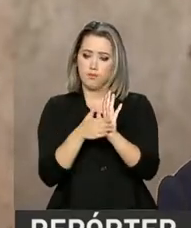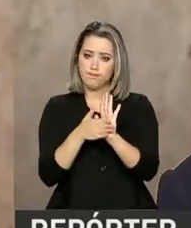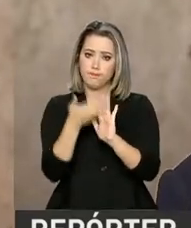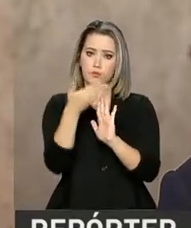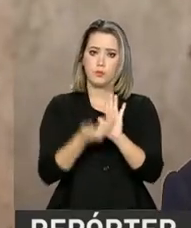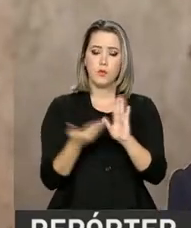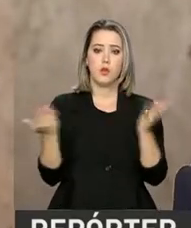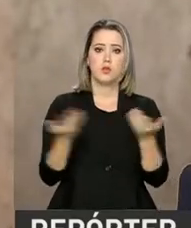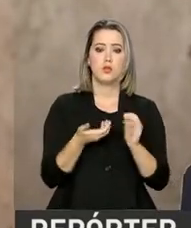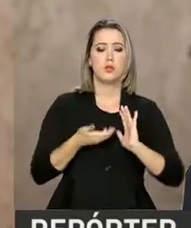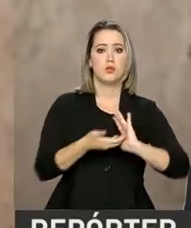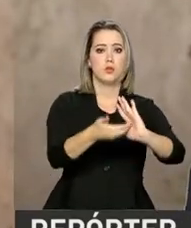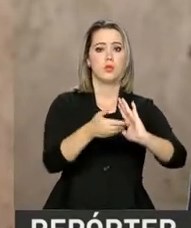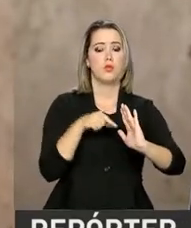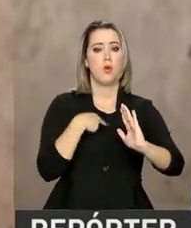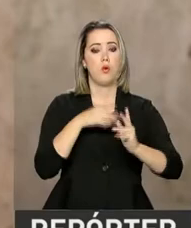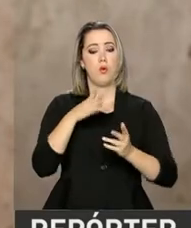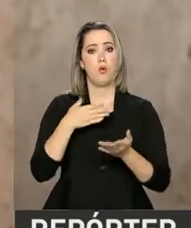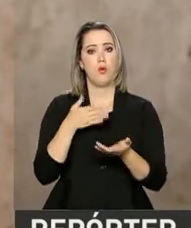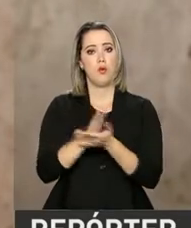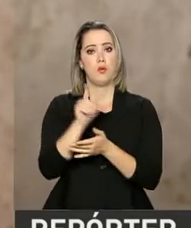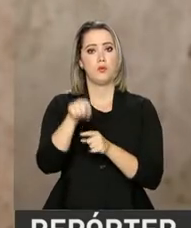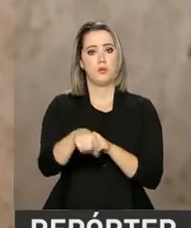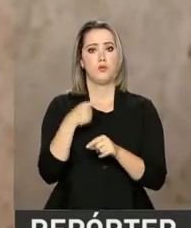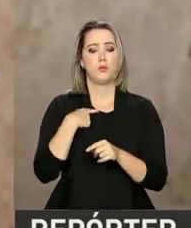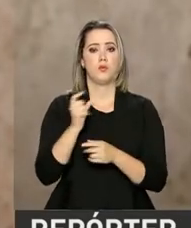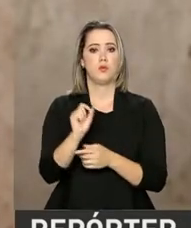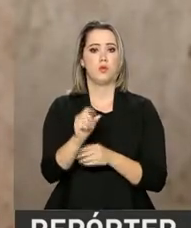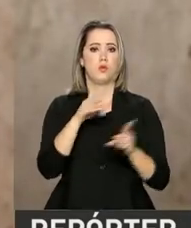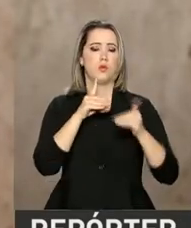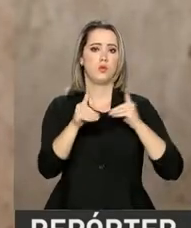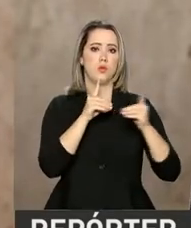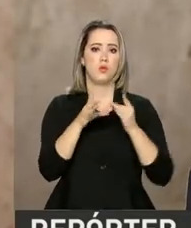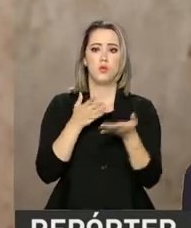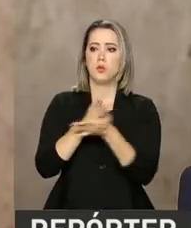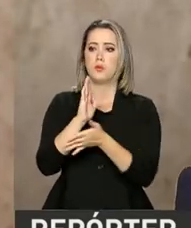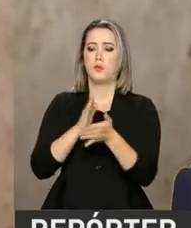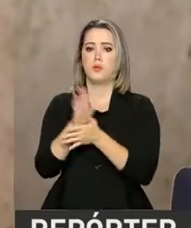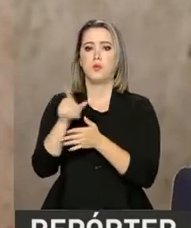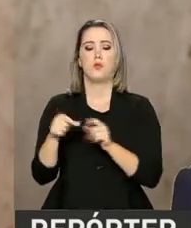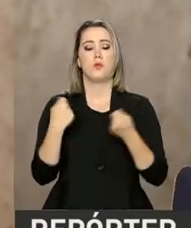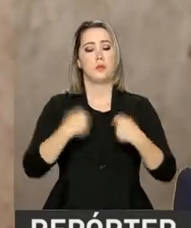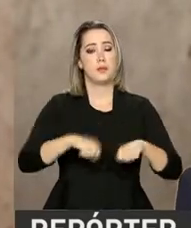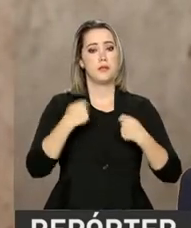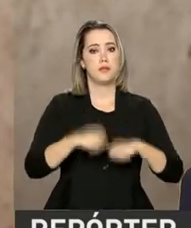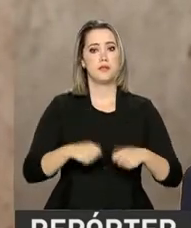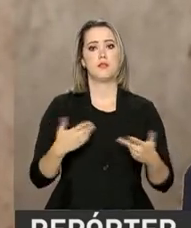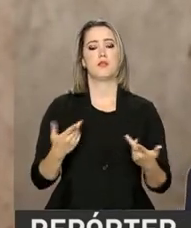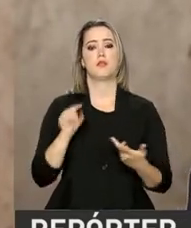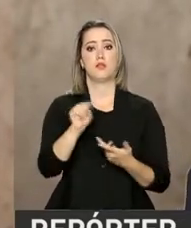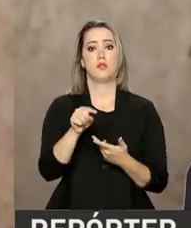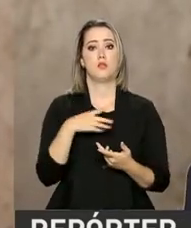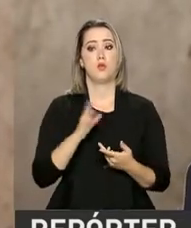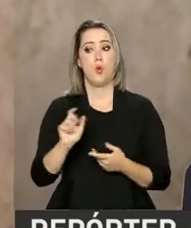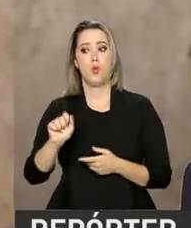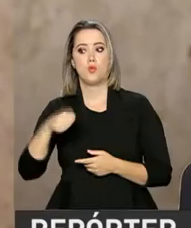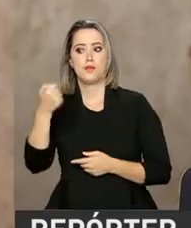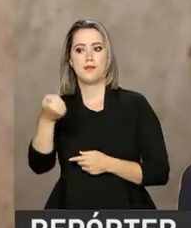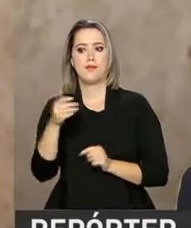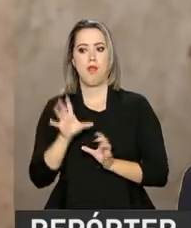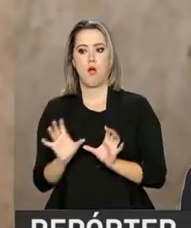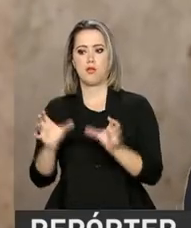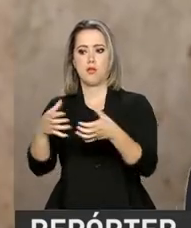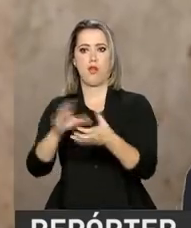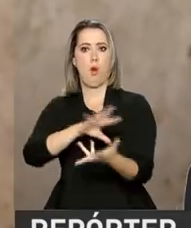sua obrigação de discutir e aprovar reformas que o brasil necessita o senão te dar ao